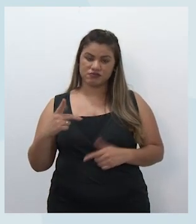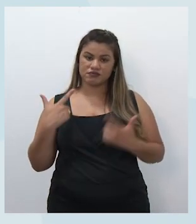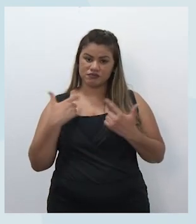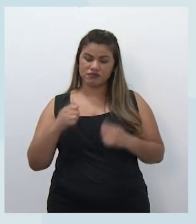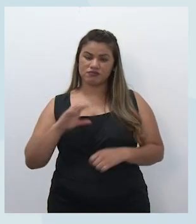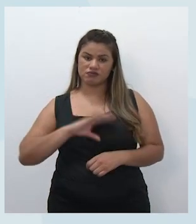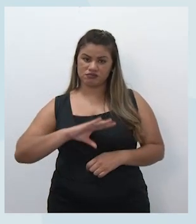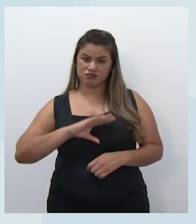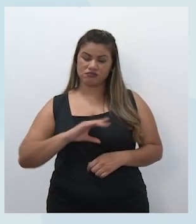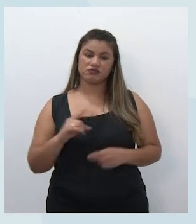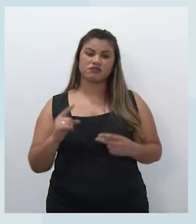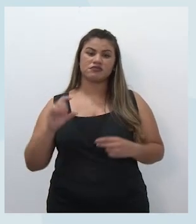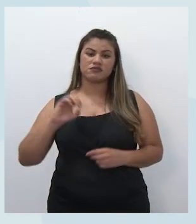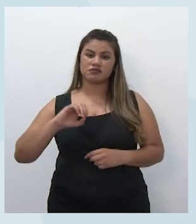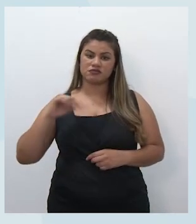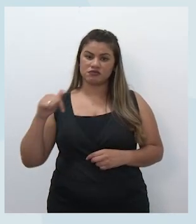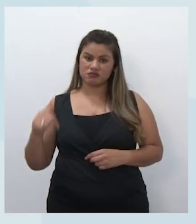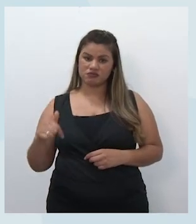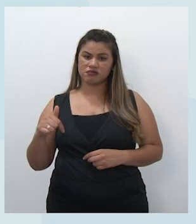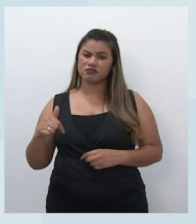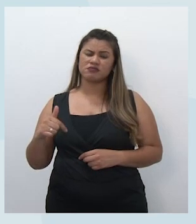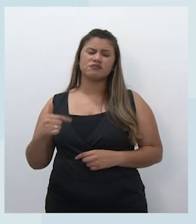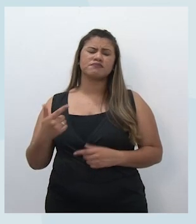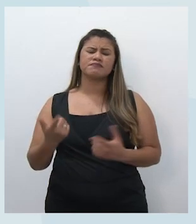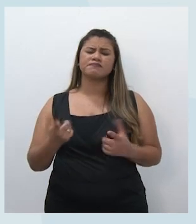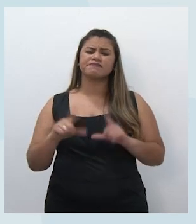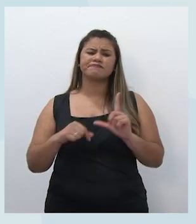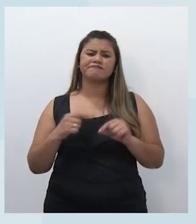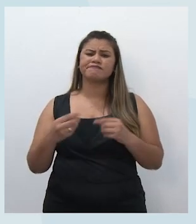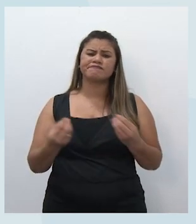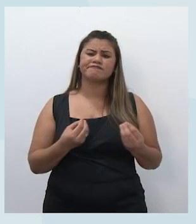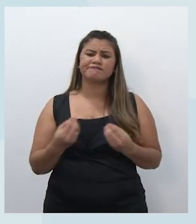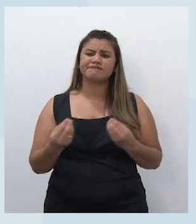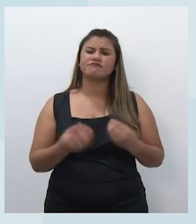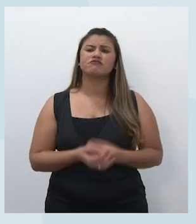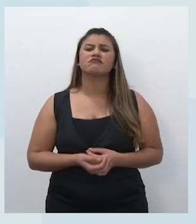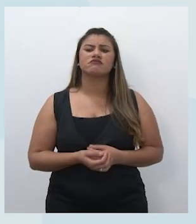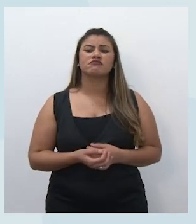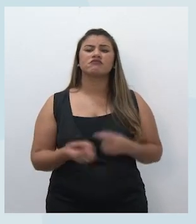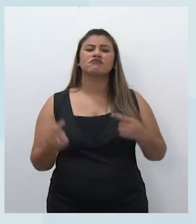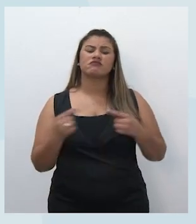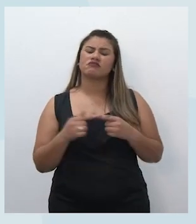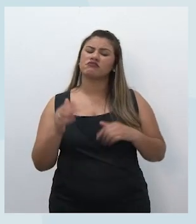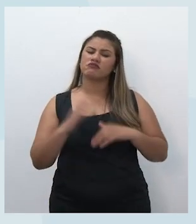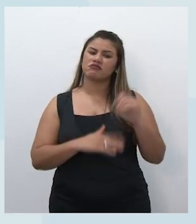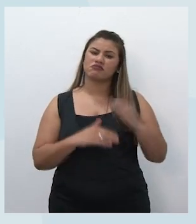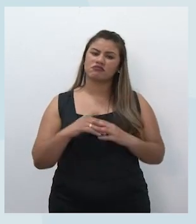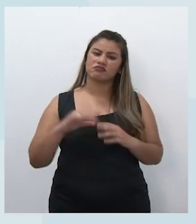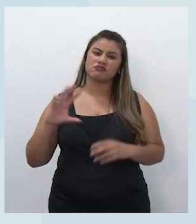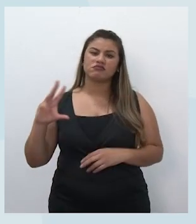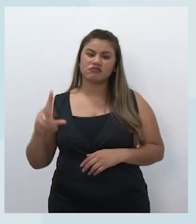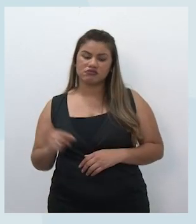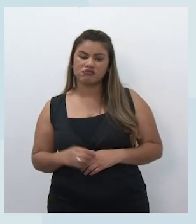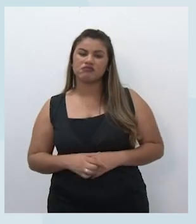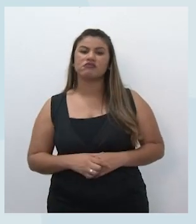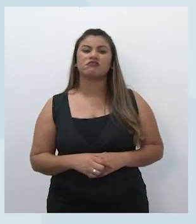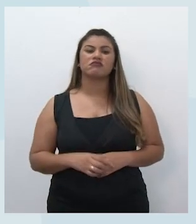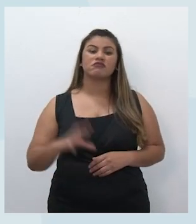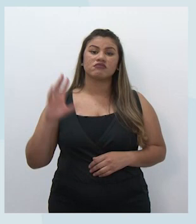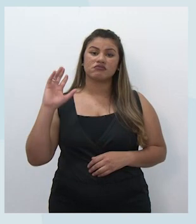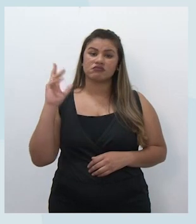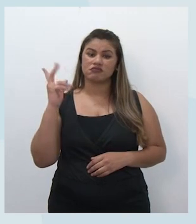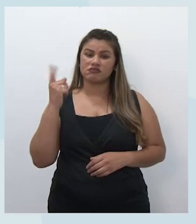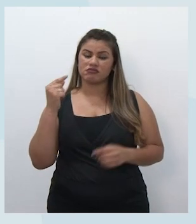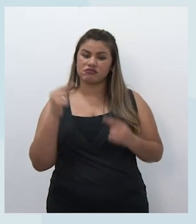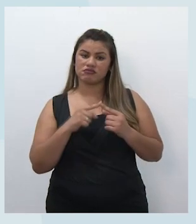língua portuguesa foram selecionadas, né? Elas estão vinculadas também à habilidade geral e à competência que